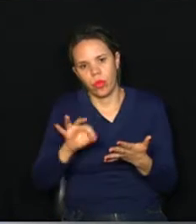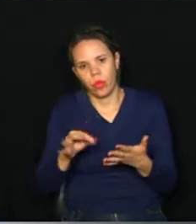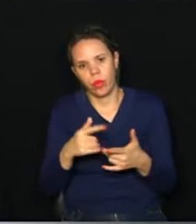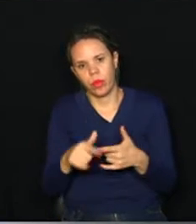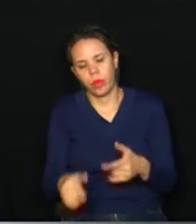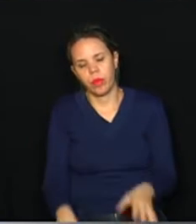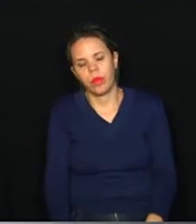situação.